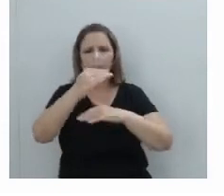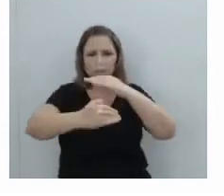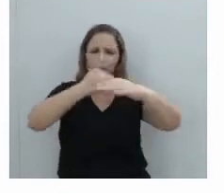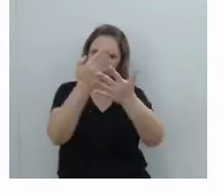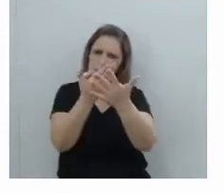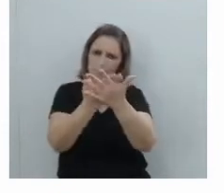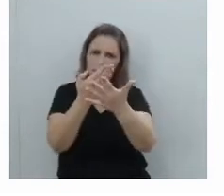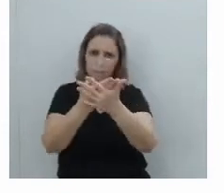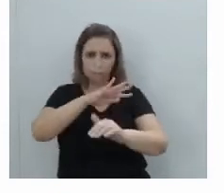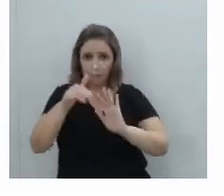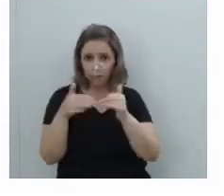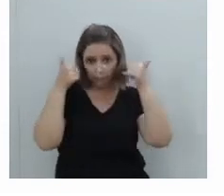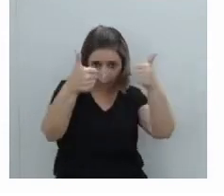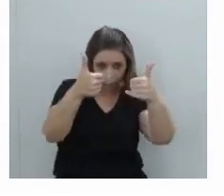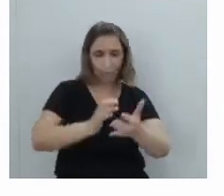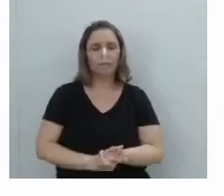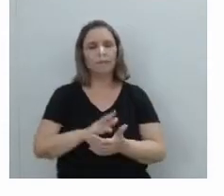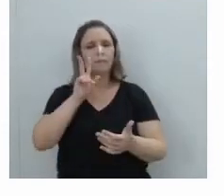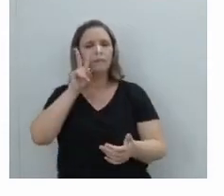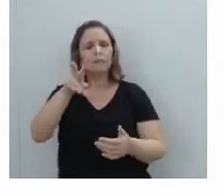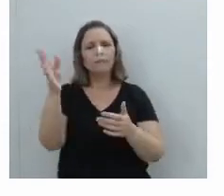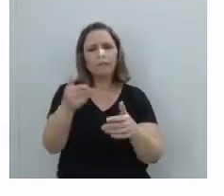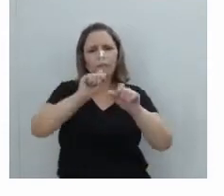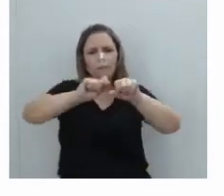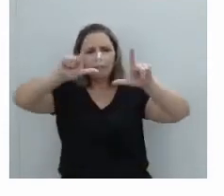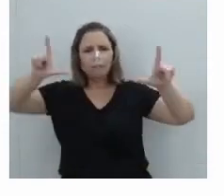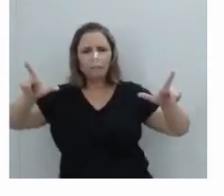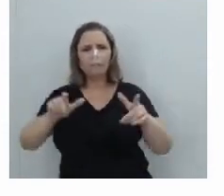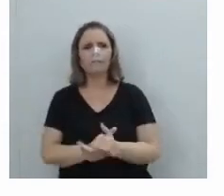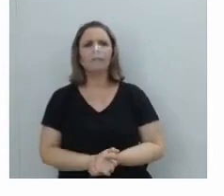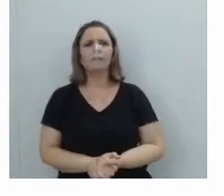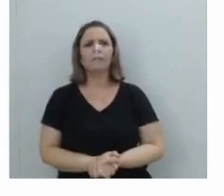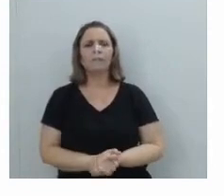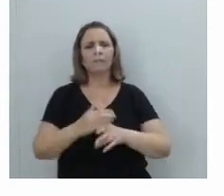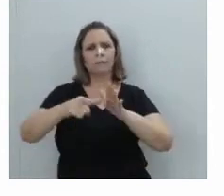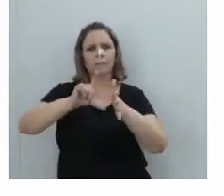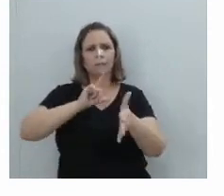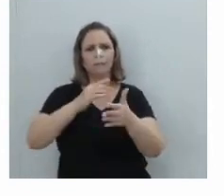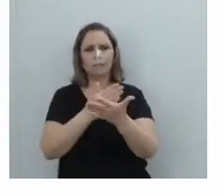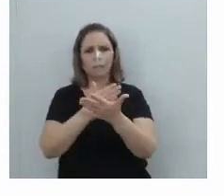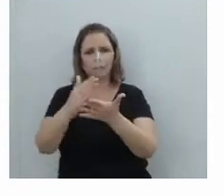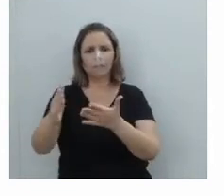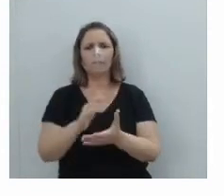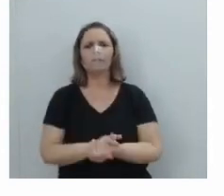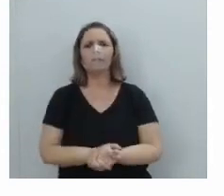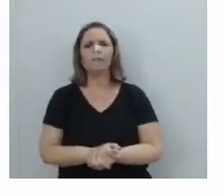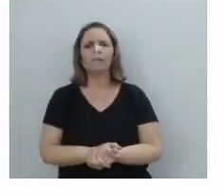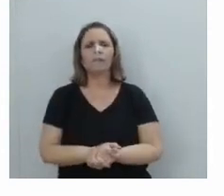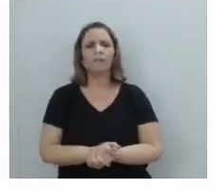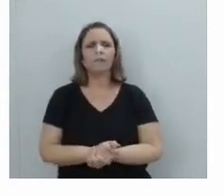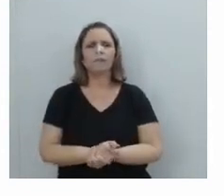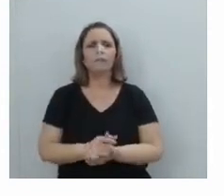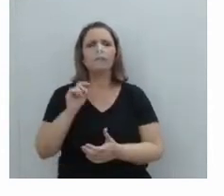de nossas aulas. Tudo bem? Dá uma olhadinha aí no próximo slide. Antes de nós darmos continuidade, certo? Para